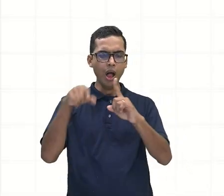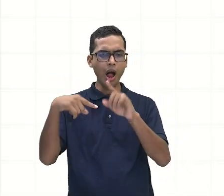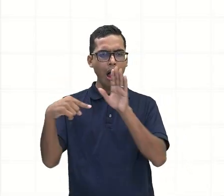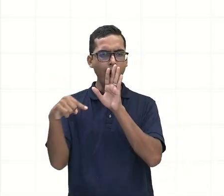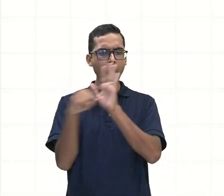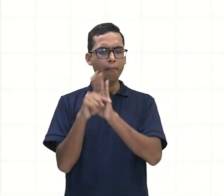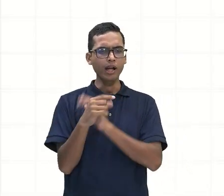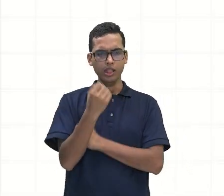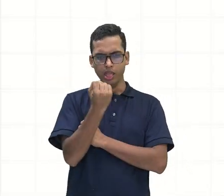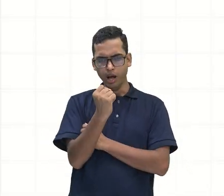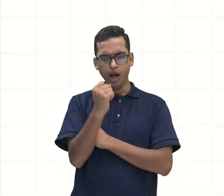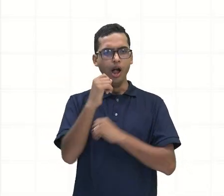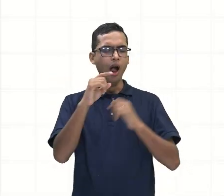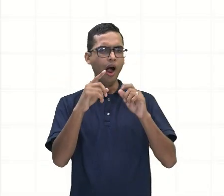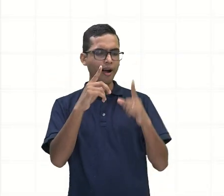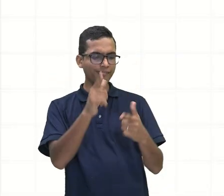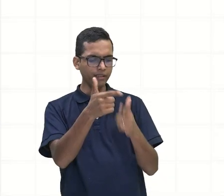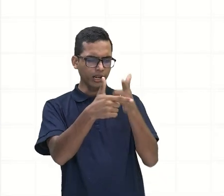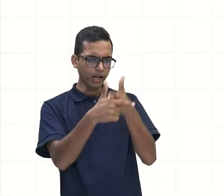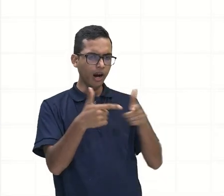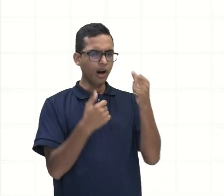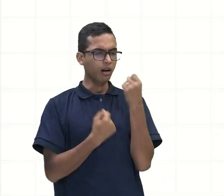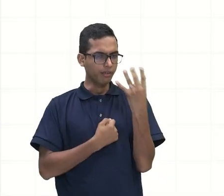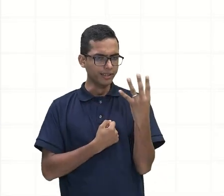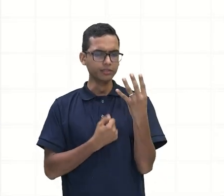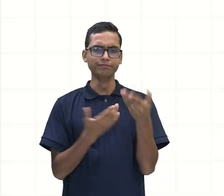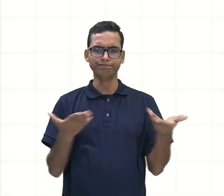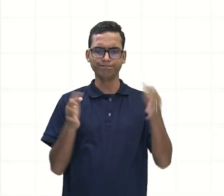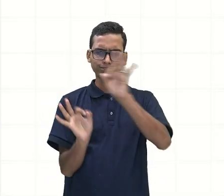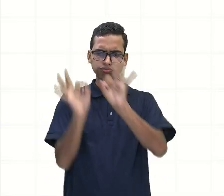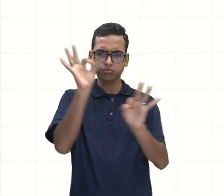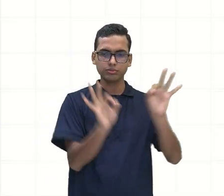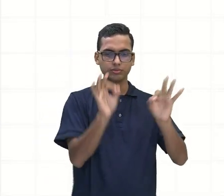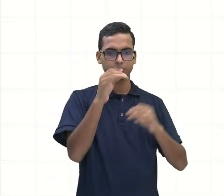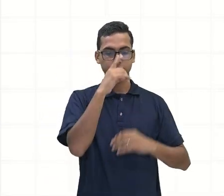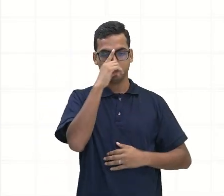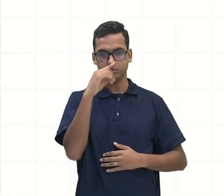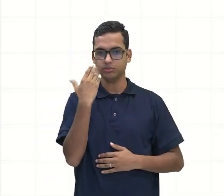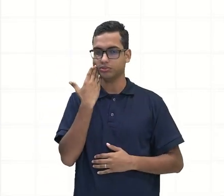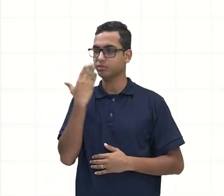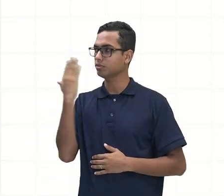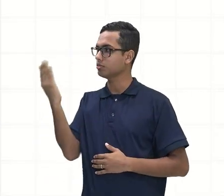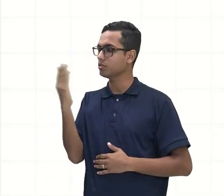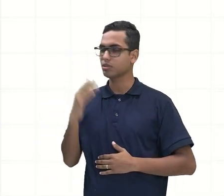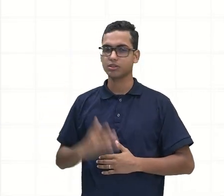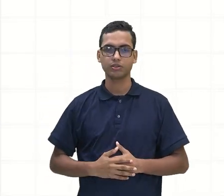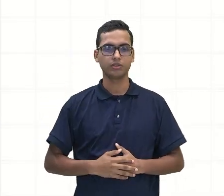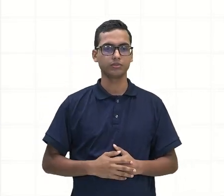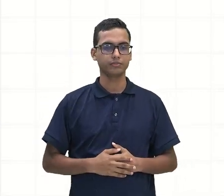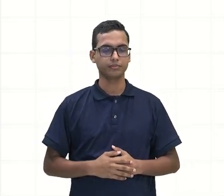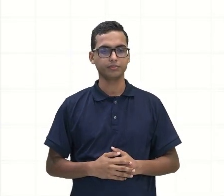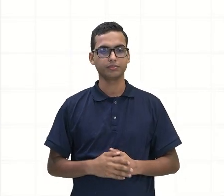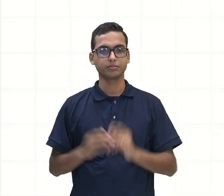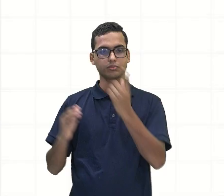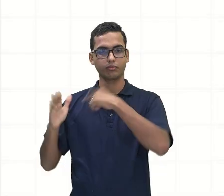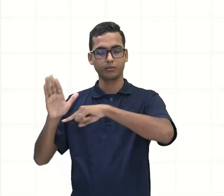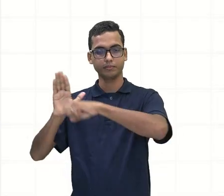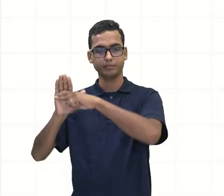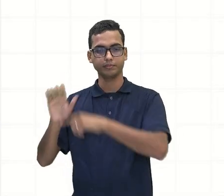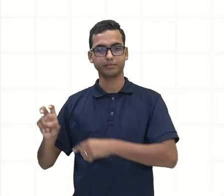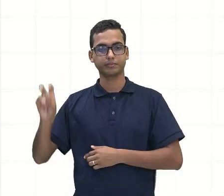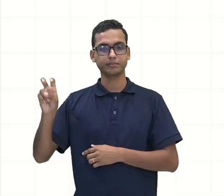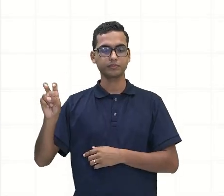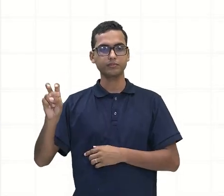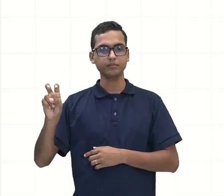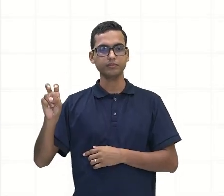ficar 4. Menos 8 dividido por 4 dá menos 2. Mais 7